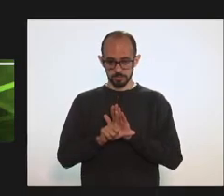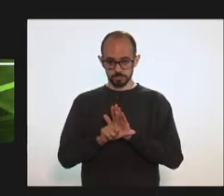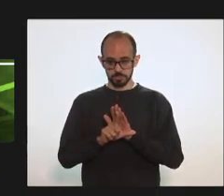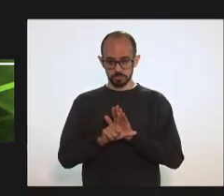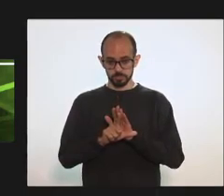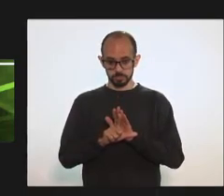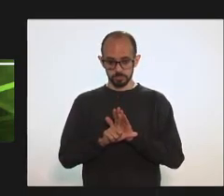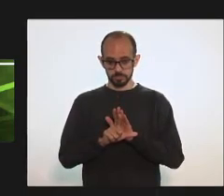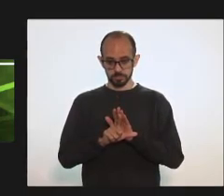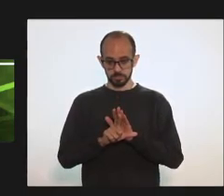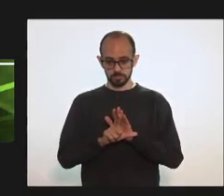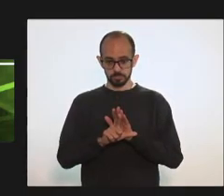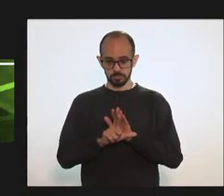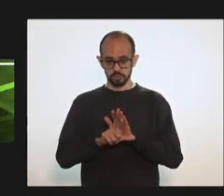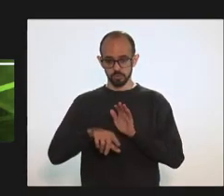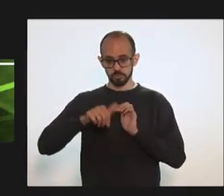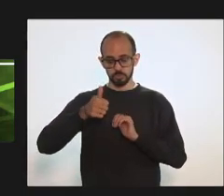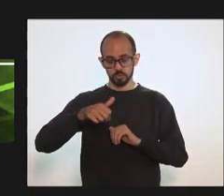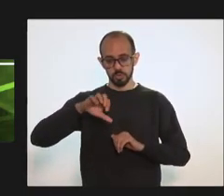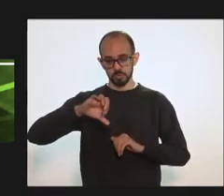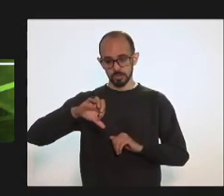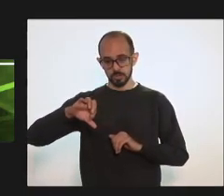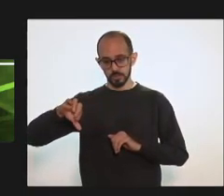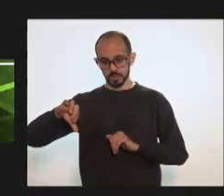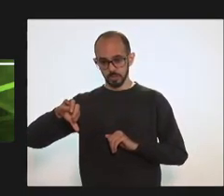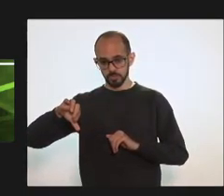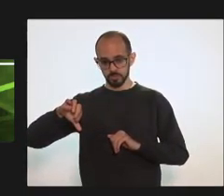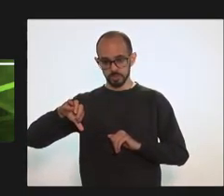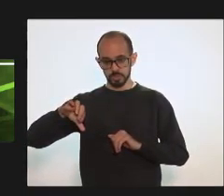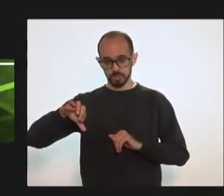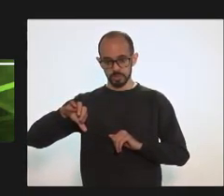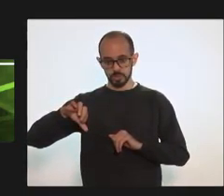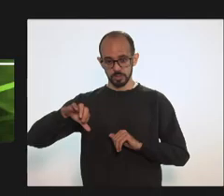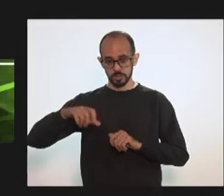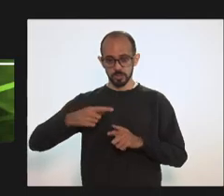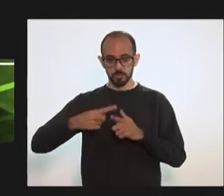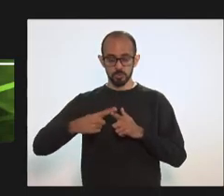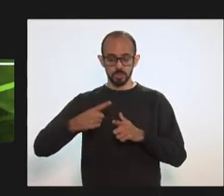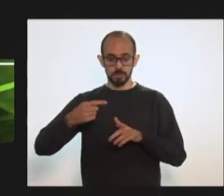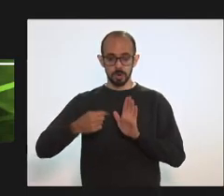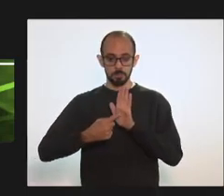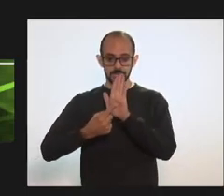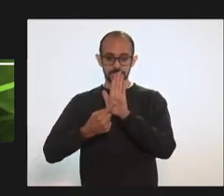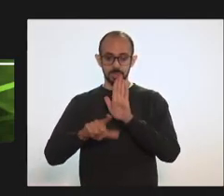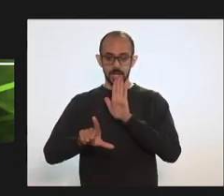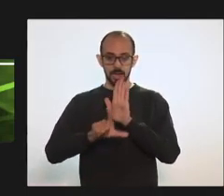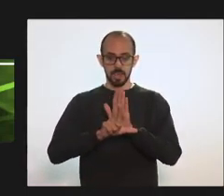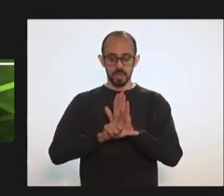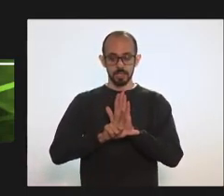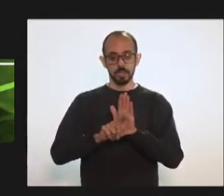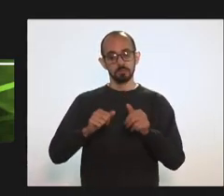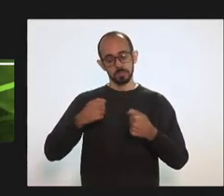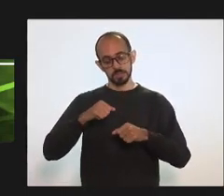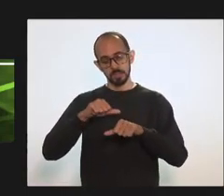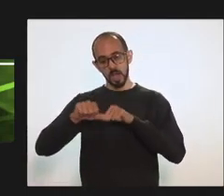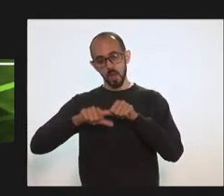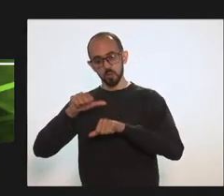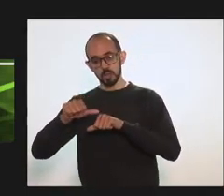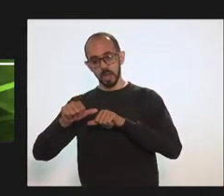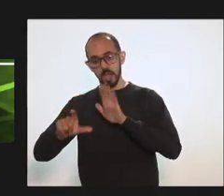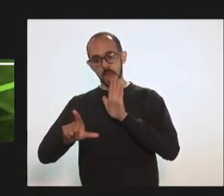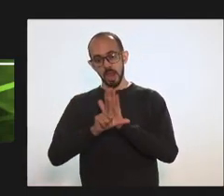vou fazer uma sugestão, o deputado Mink vai fazer outra, se Vossa Excelência acatar. A minha sugestão é que Vossa Excelência